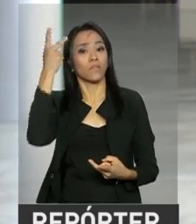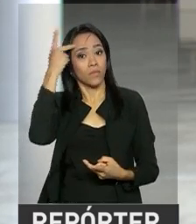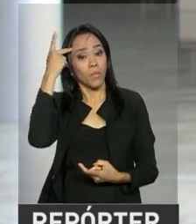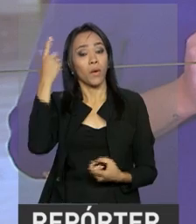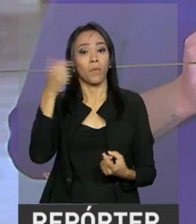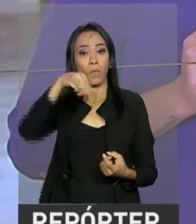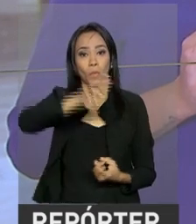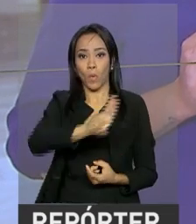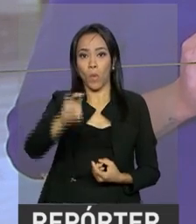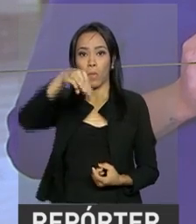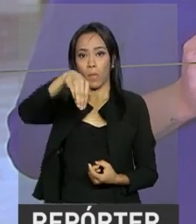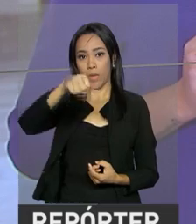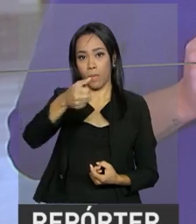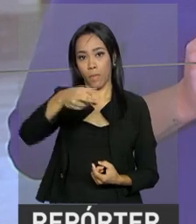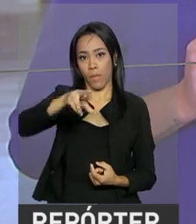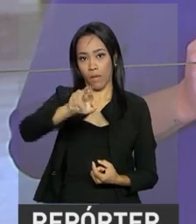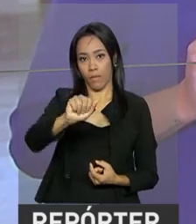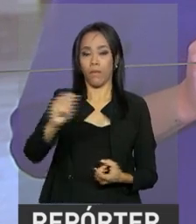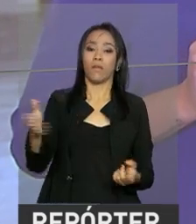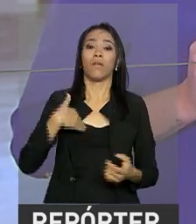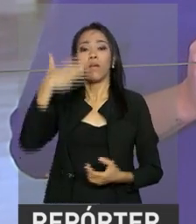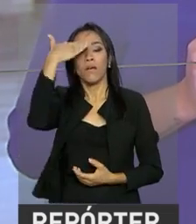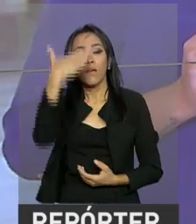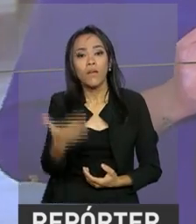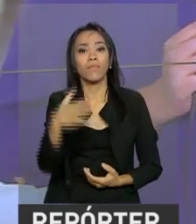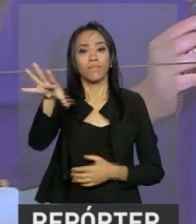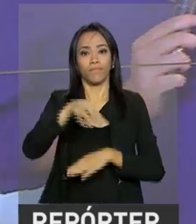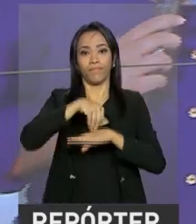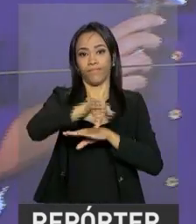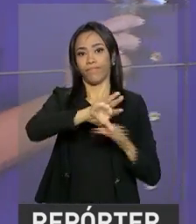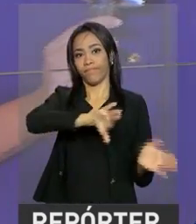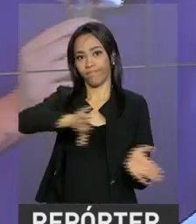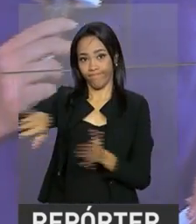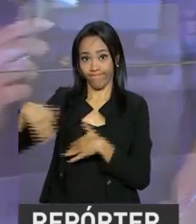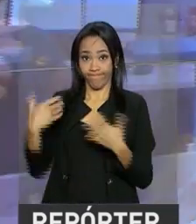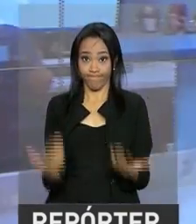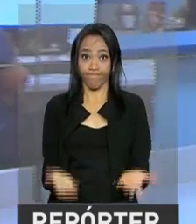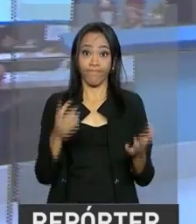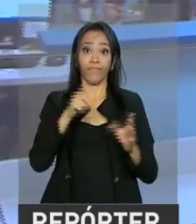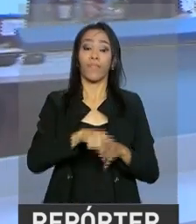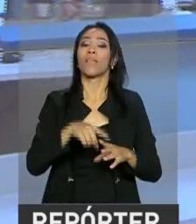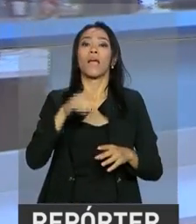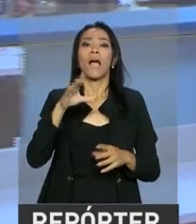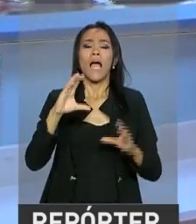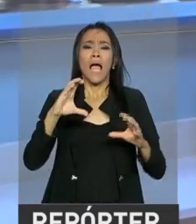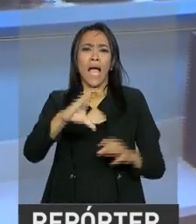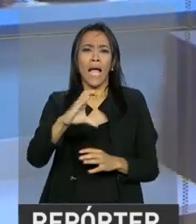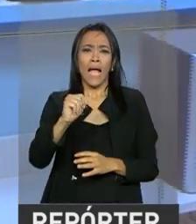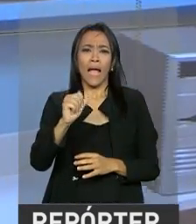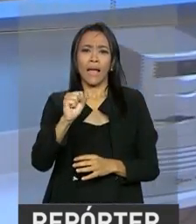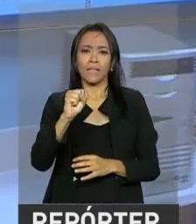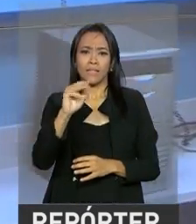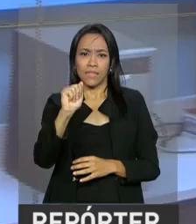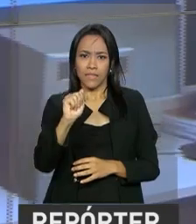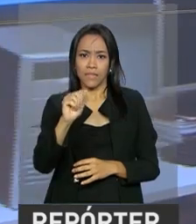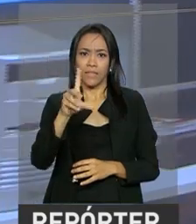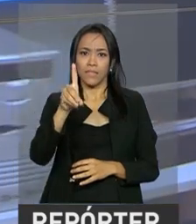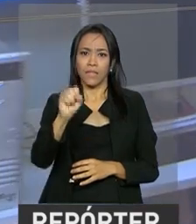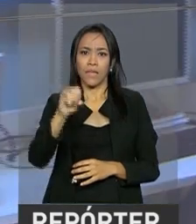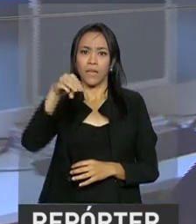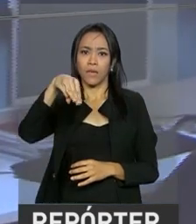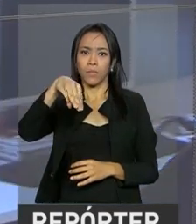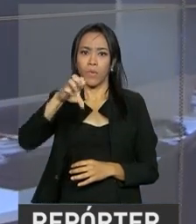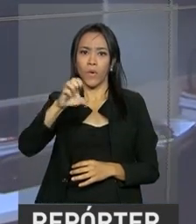com você obrigada Taísa pelas suas informações a Casa da Moeda suspendeu a produção de passaportes por falta de